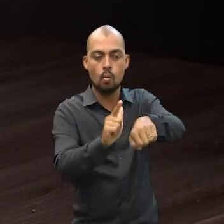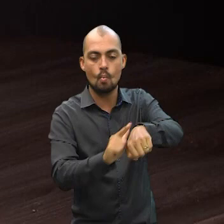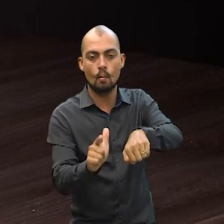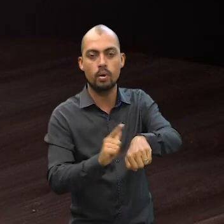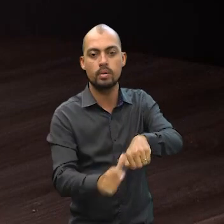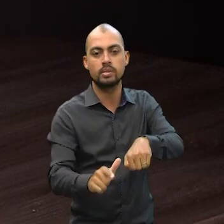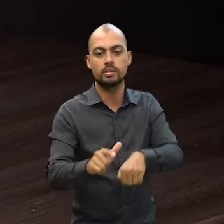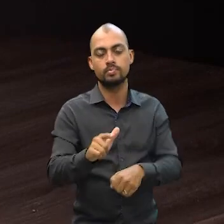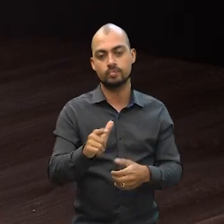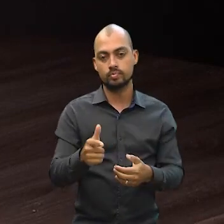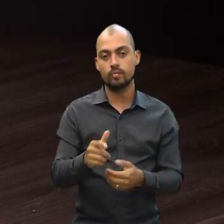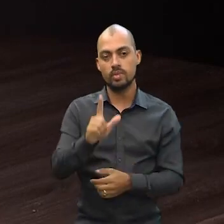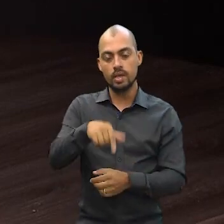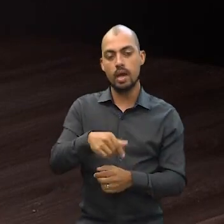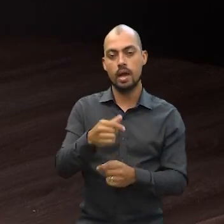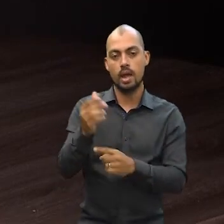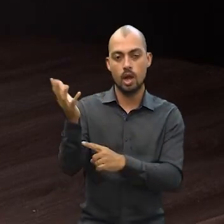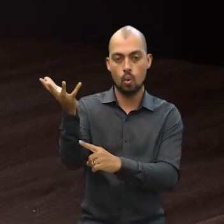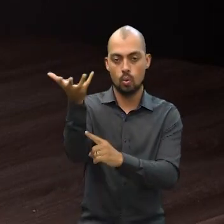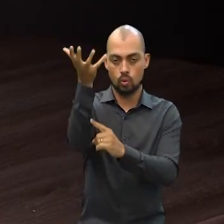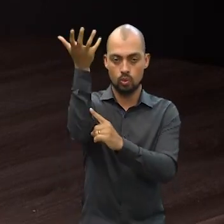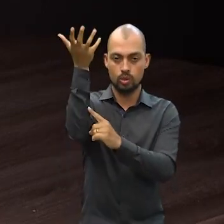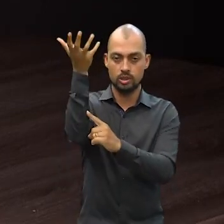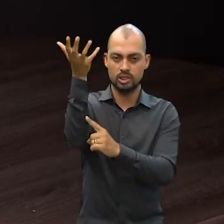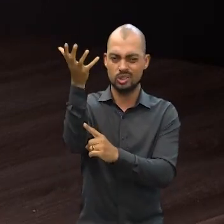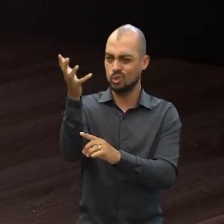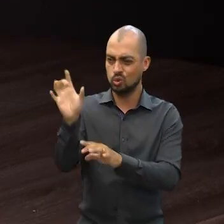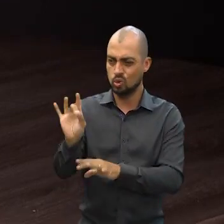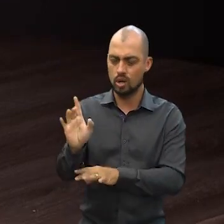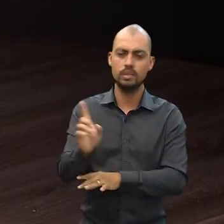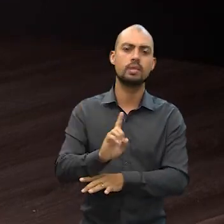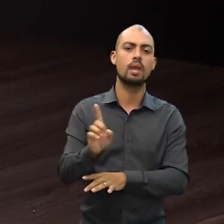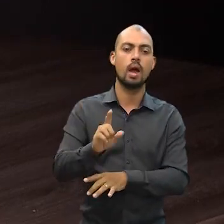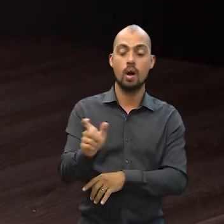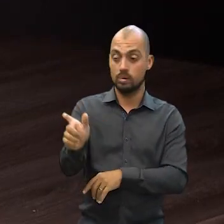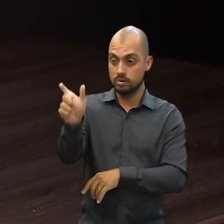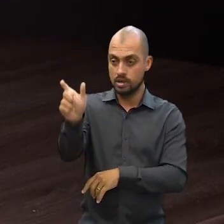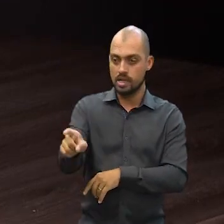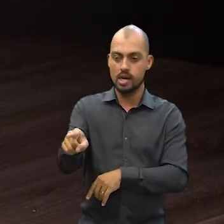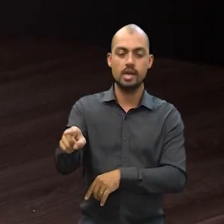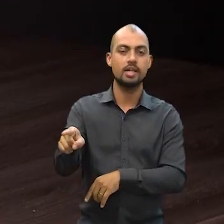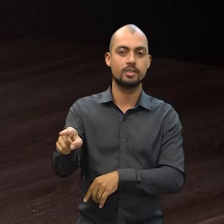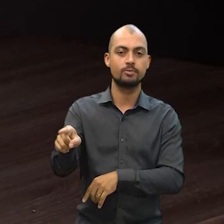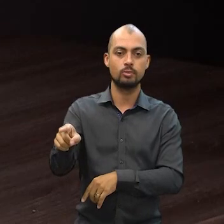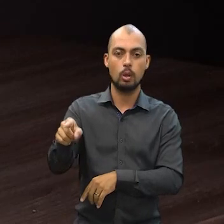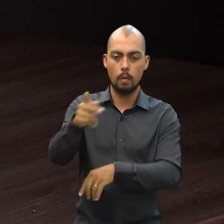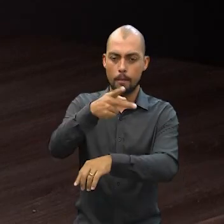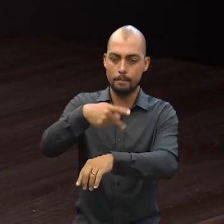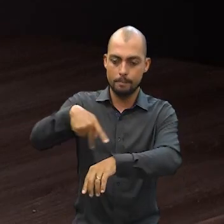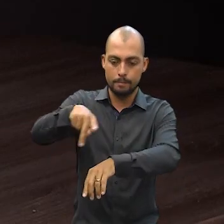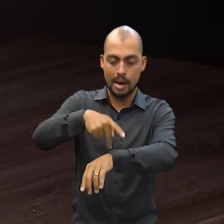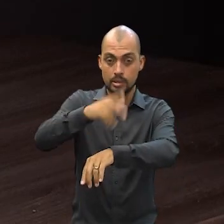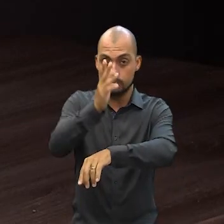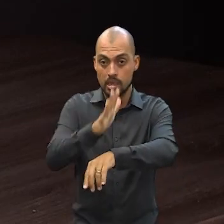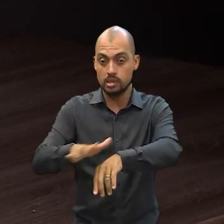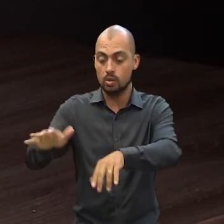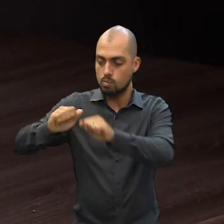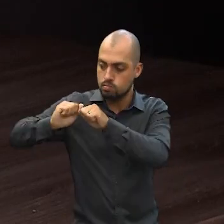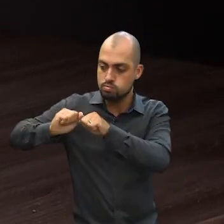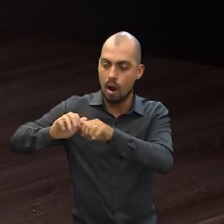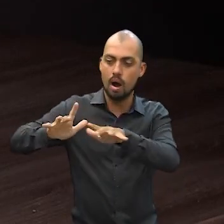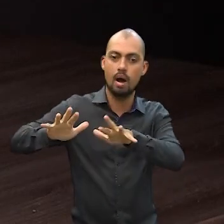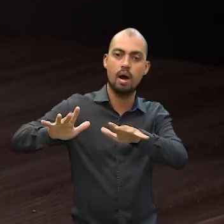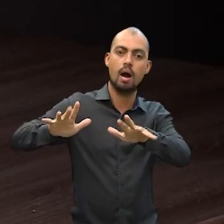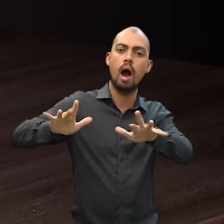lavagem automotiva ecológica, mas não é só isso não, olha. Ele expandiu pelo país a empresa dele e